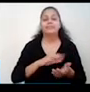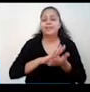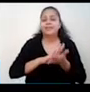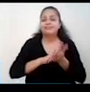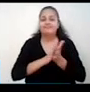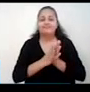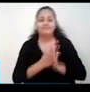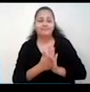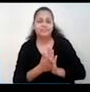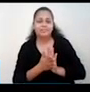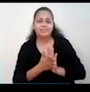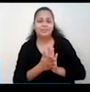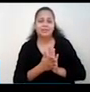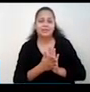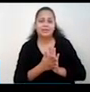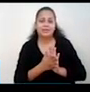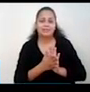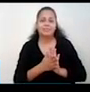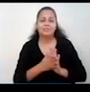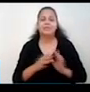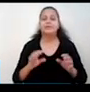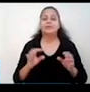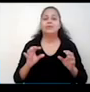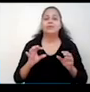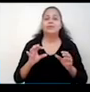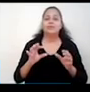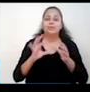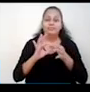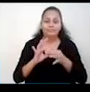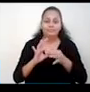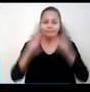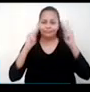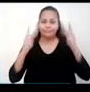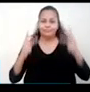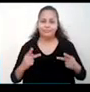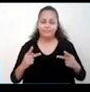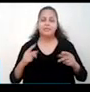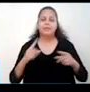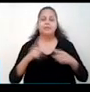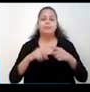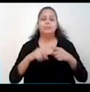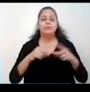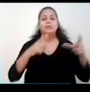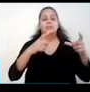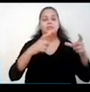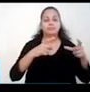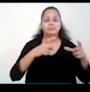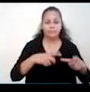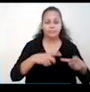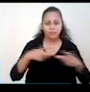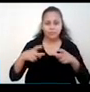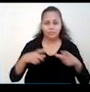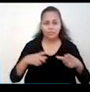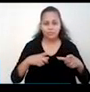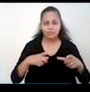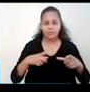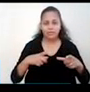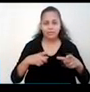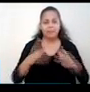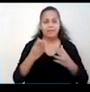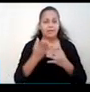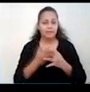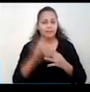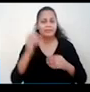deterioração aí das relações humanas, porque esses espaços são espaços de convivência, né, de interação entre as pessoas. Se